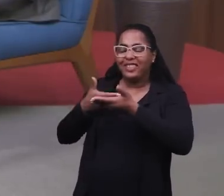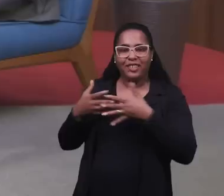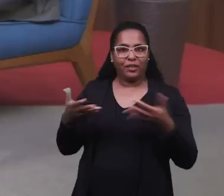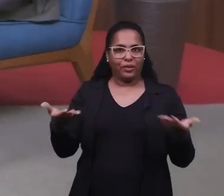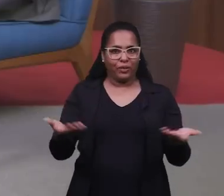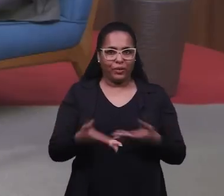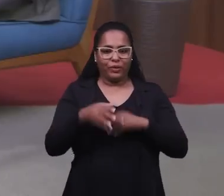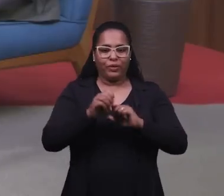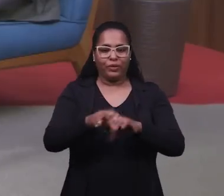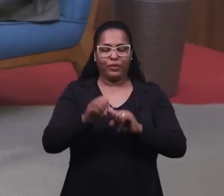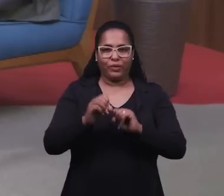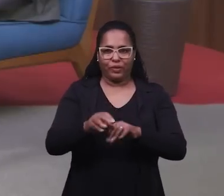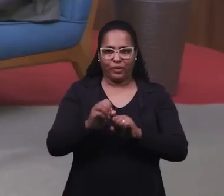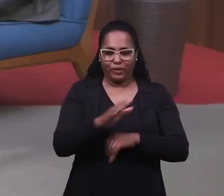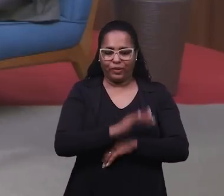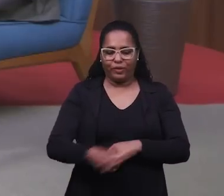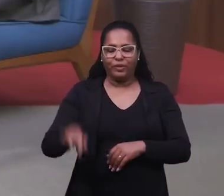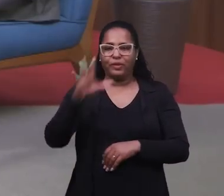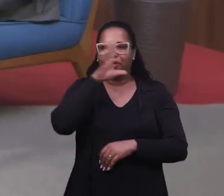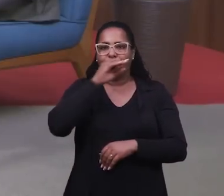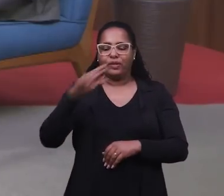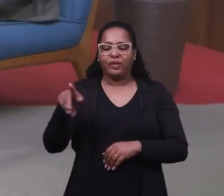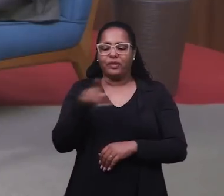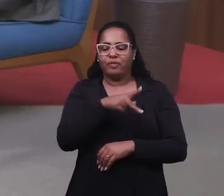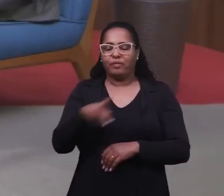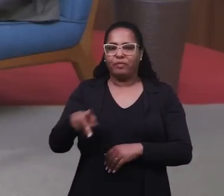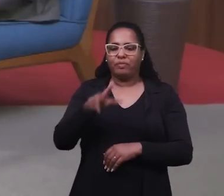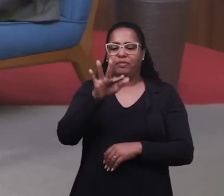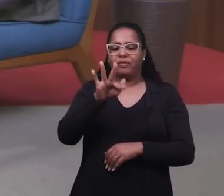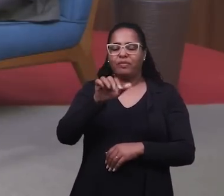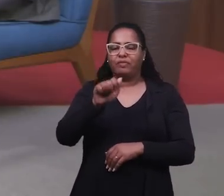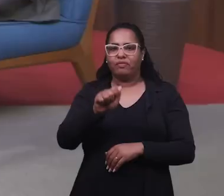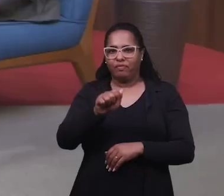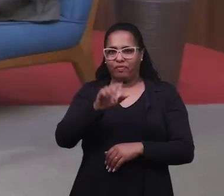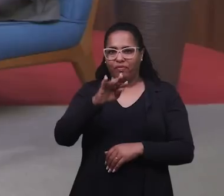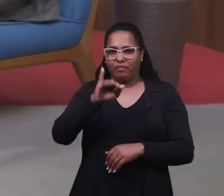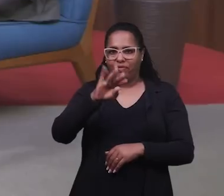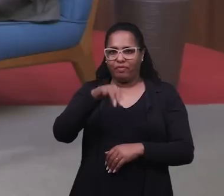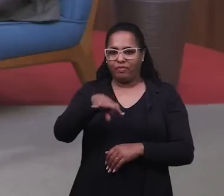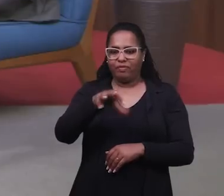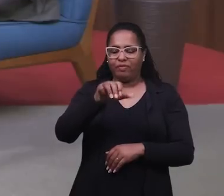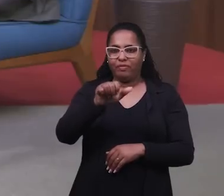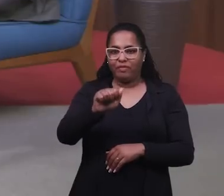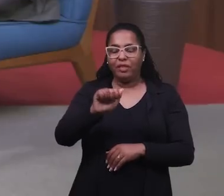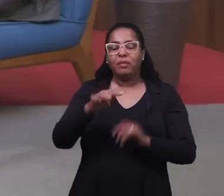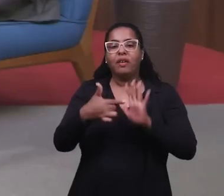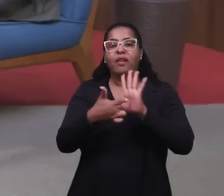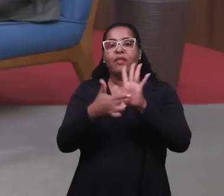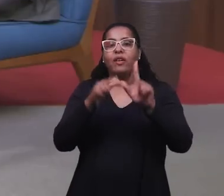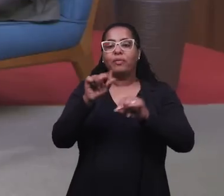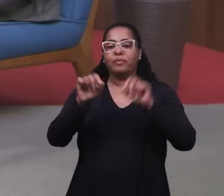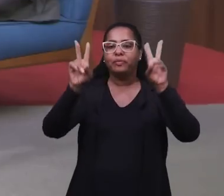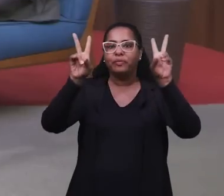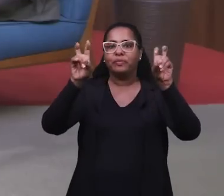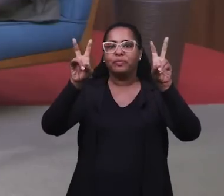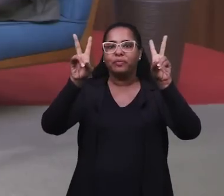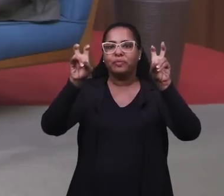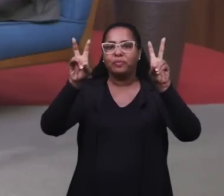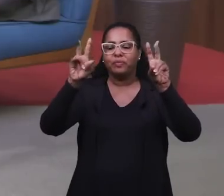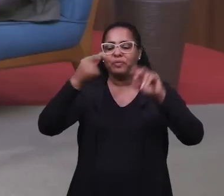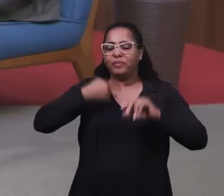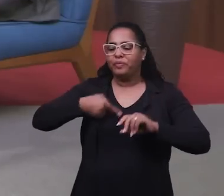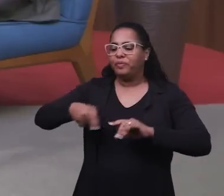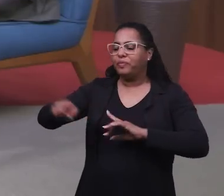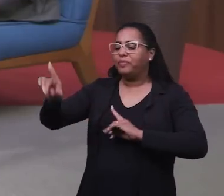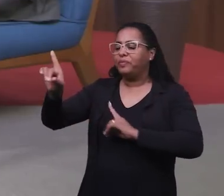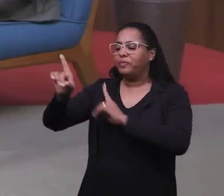conosco. Hoje, na aula para as crianças intermediários e adolescentes, a professora Fátima Malavasi vai falar conosco sobre o